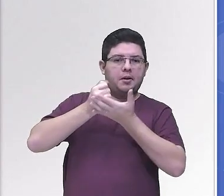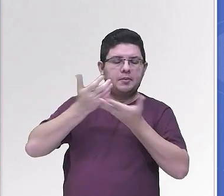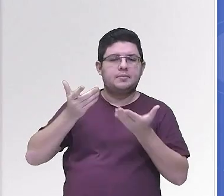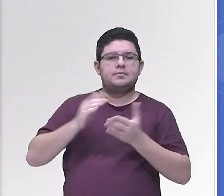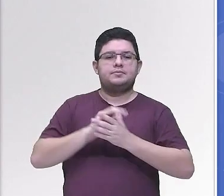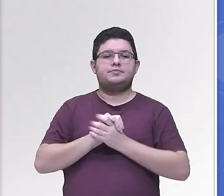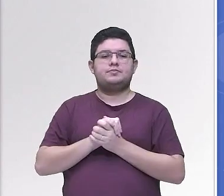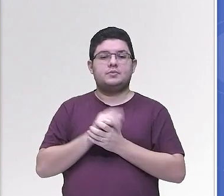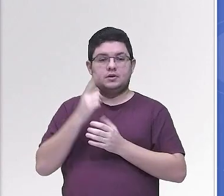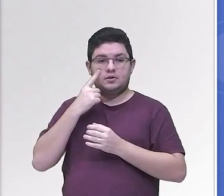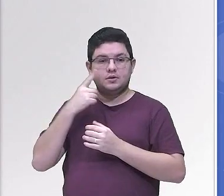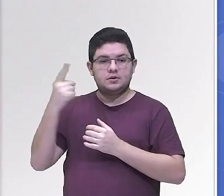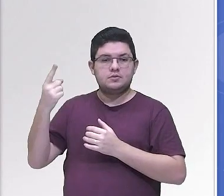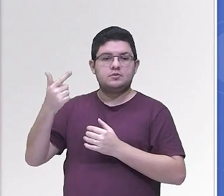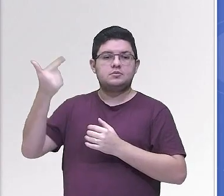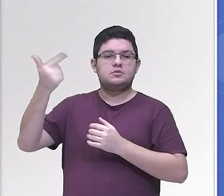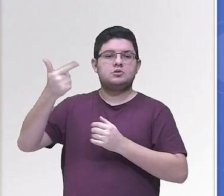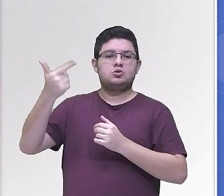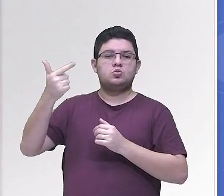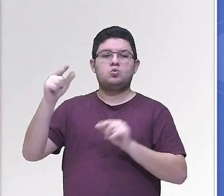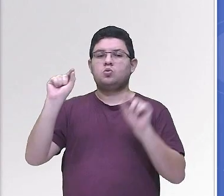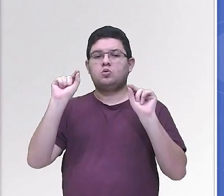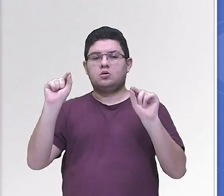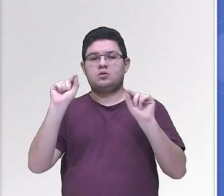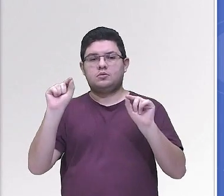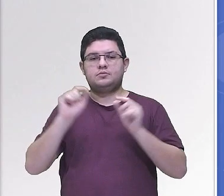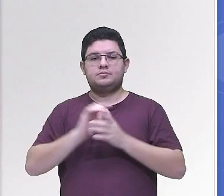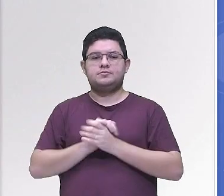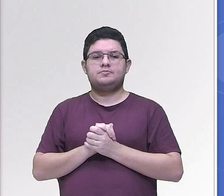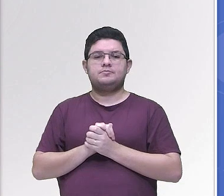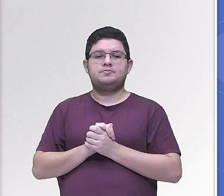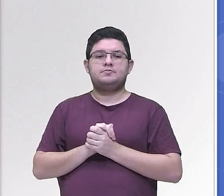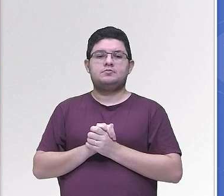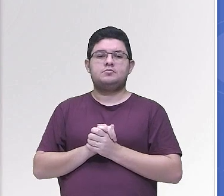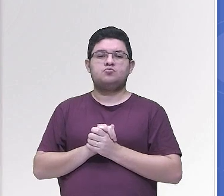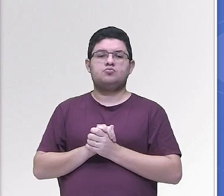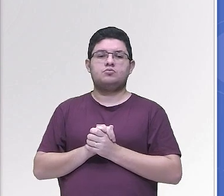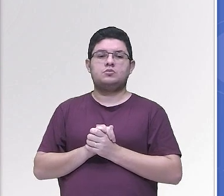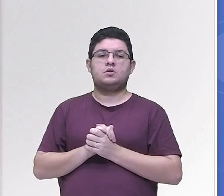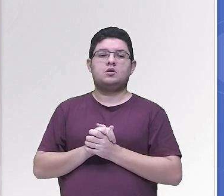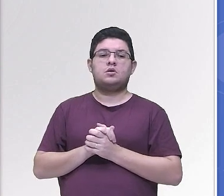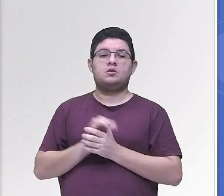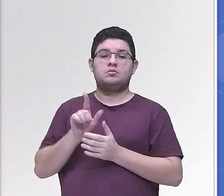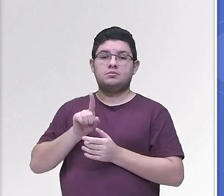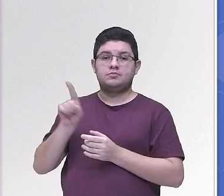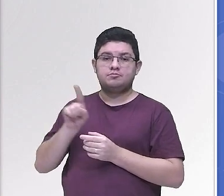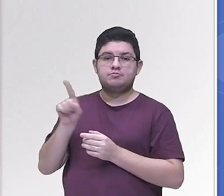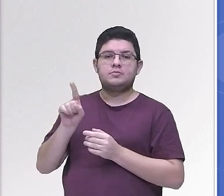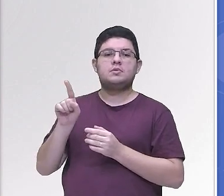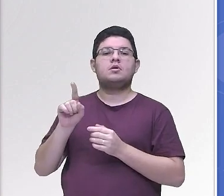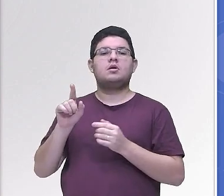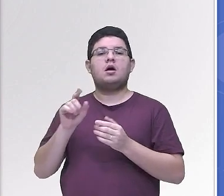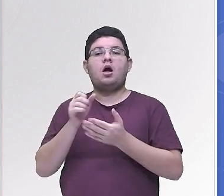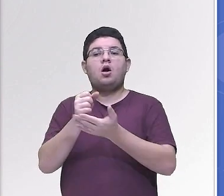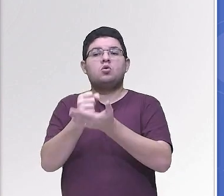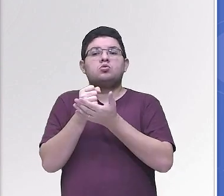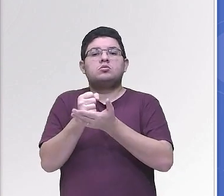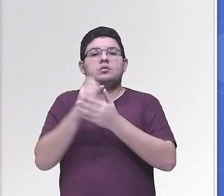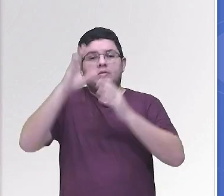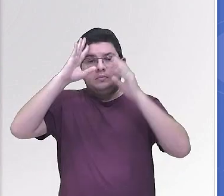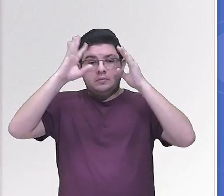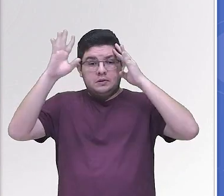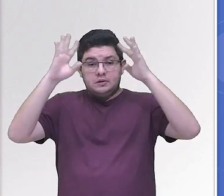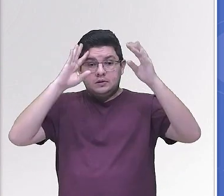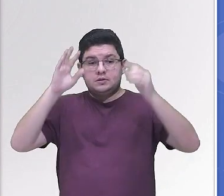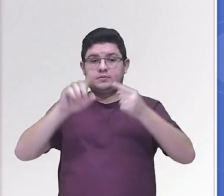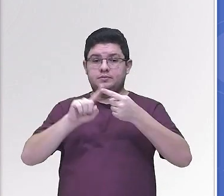que foi dada para nós? Na filosofia, ela serve para nos ajudar a pensar de maneira o quê? Para que serve? Para nos ajudar a pensar